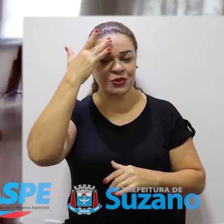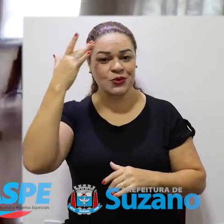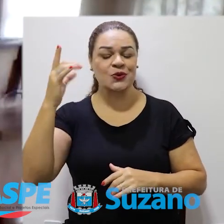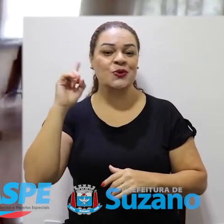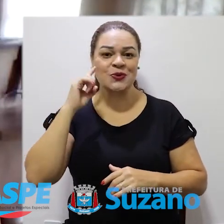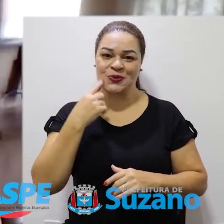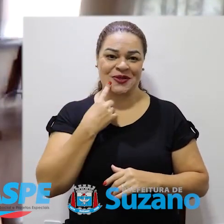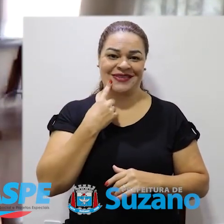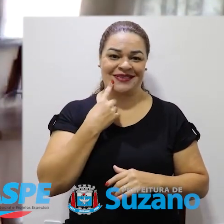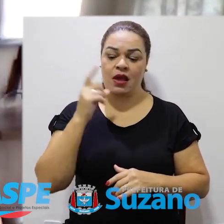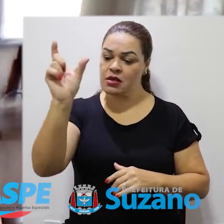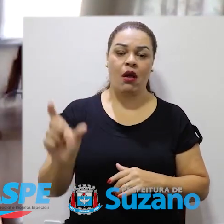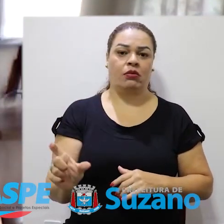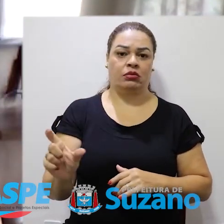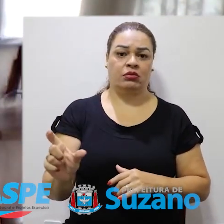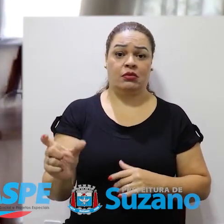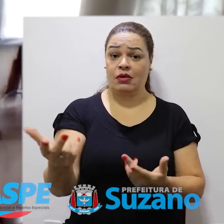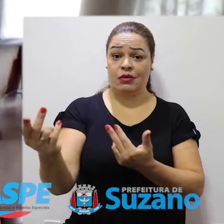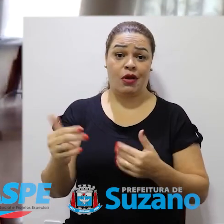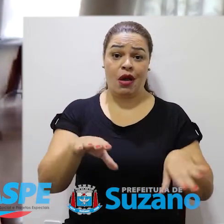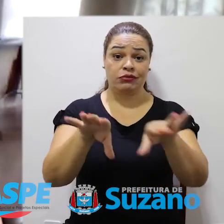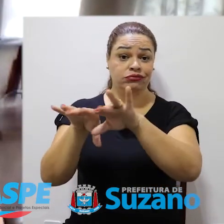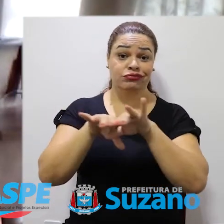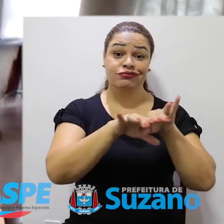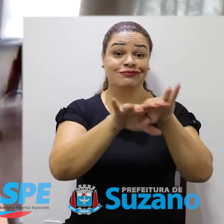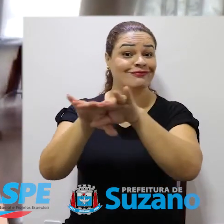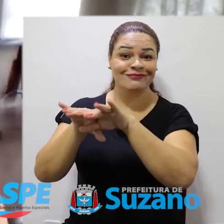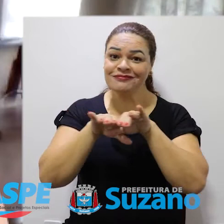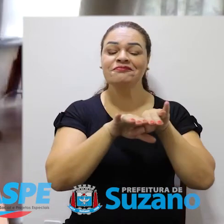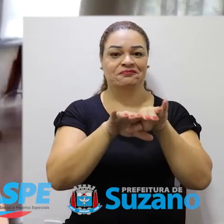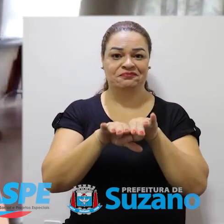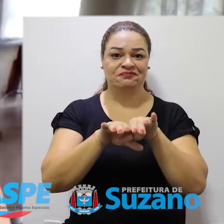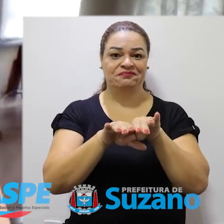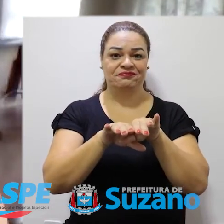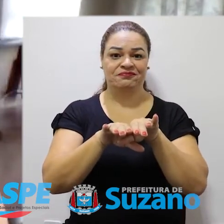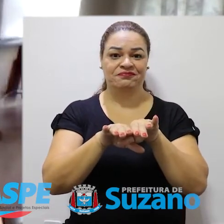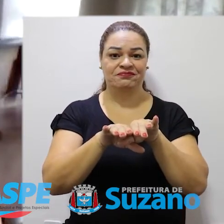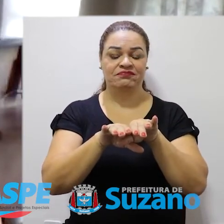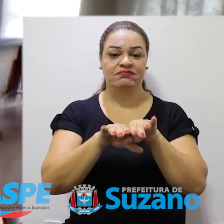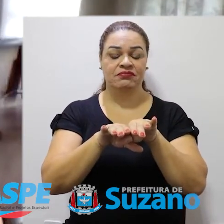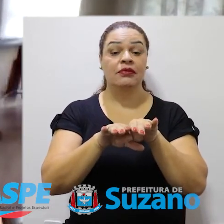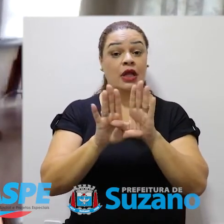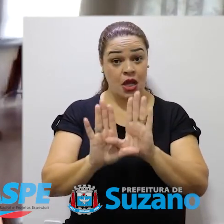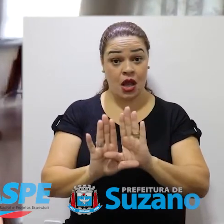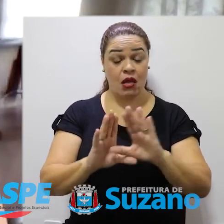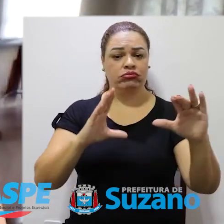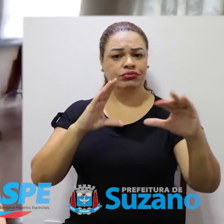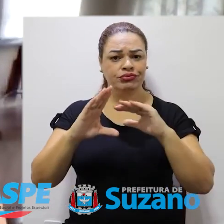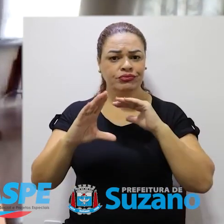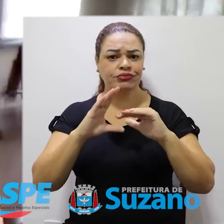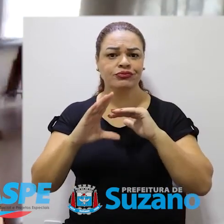pessoas. São apenas pessoas, como nós, mas que se comunicam de uma forma